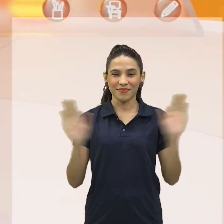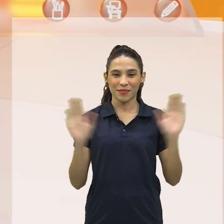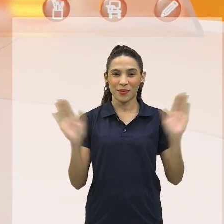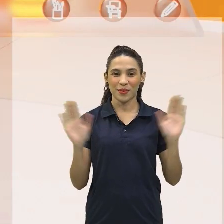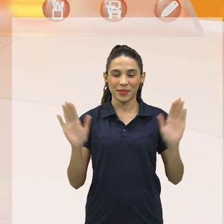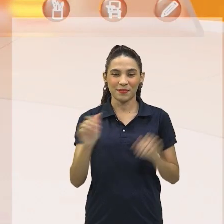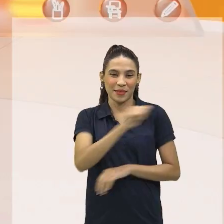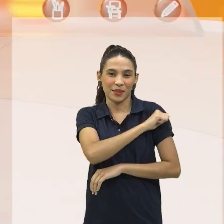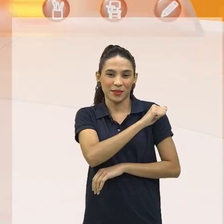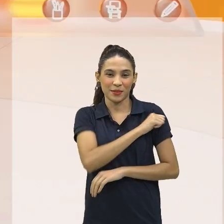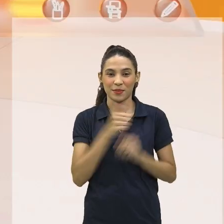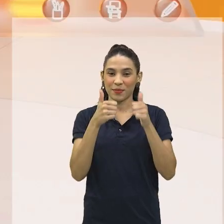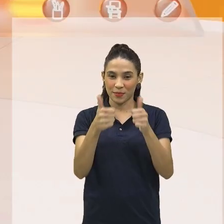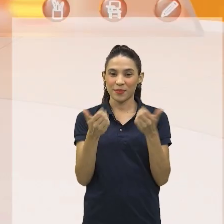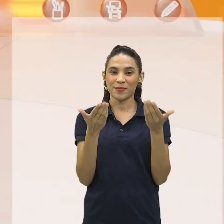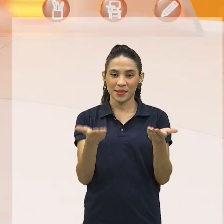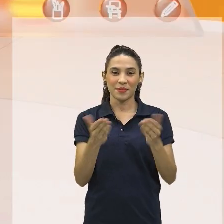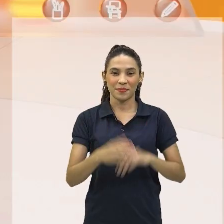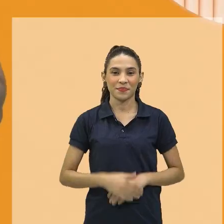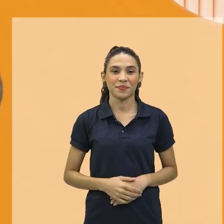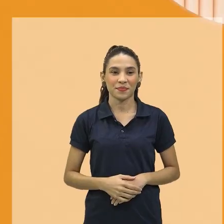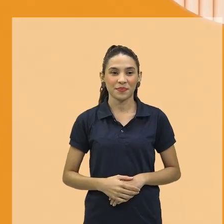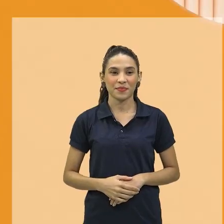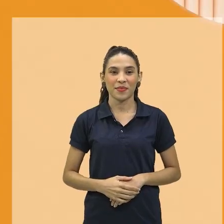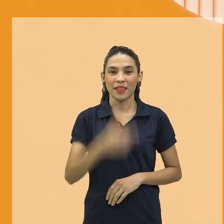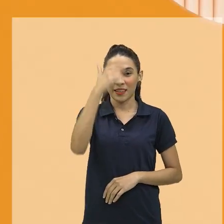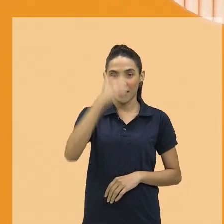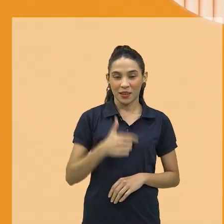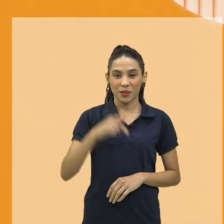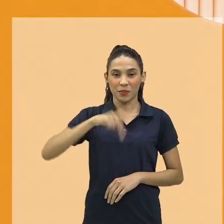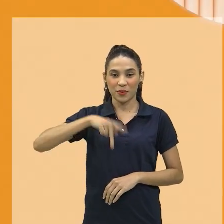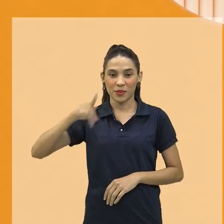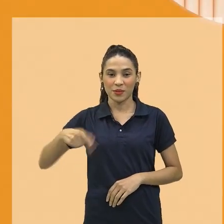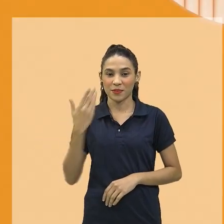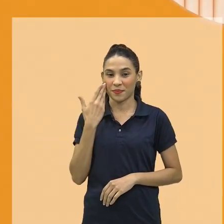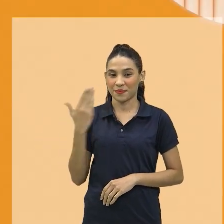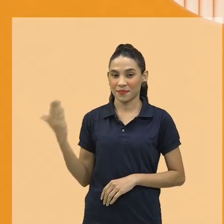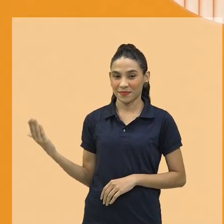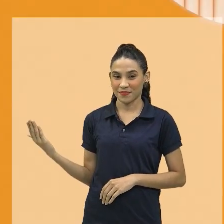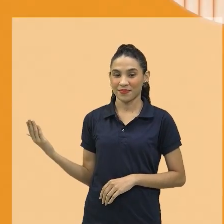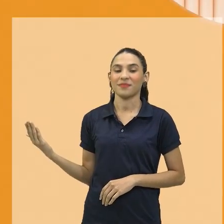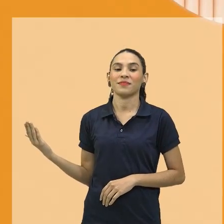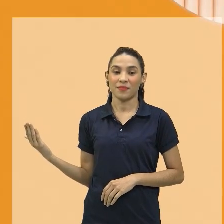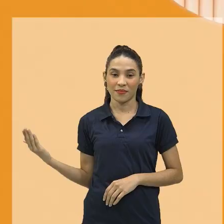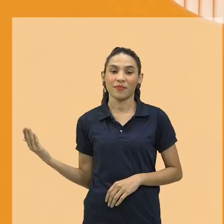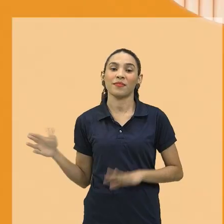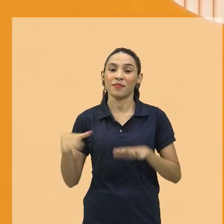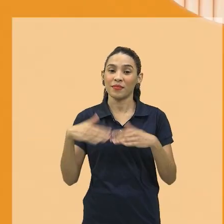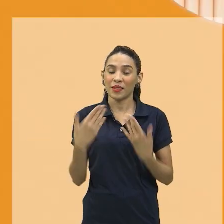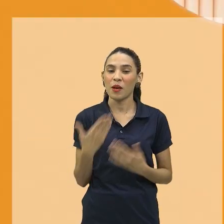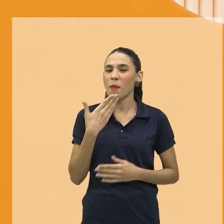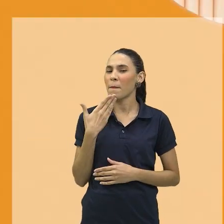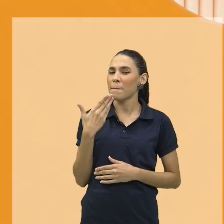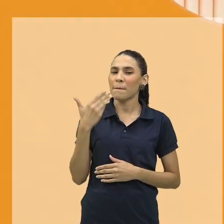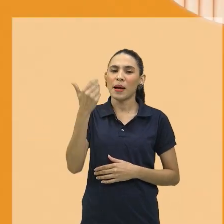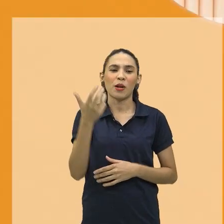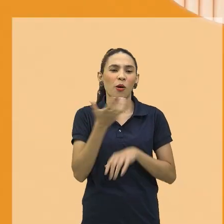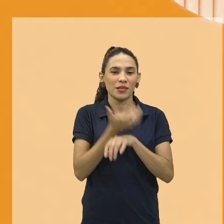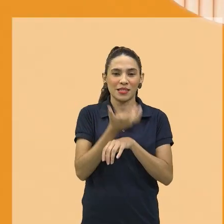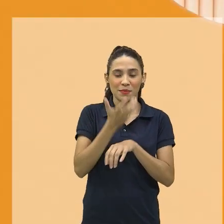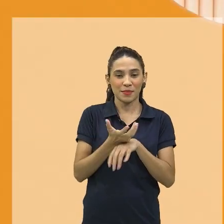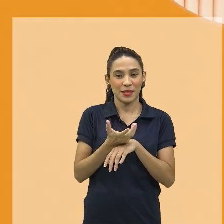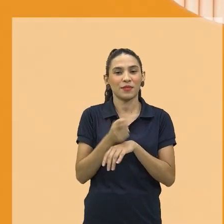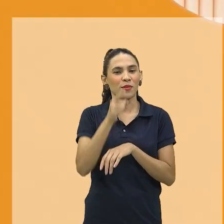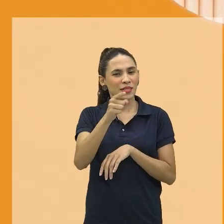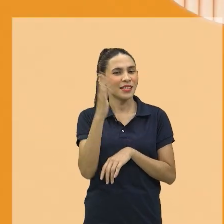Olá, queridos alunos, tudo bem com vocês? Eu sou o professor Ian Souto, daquele que é o melhor componente. Tu sabes